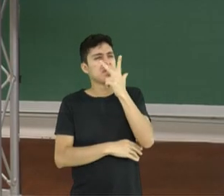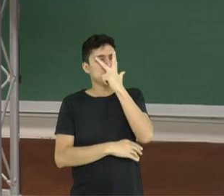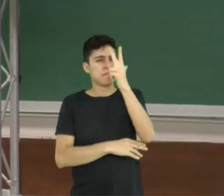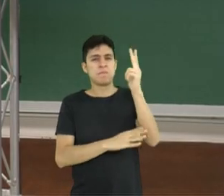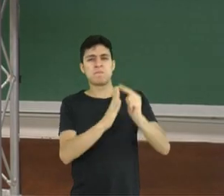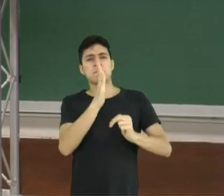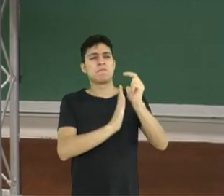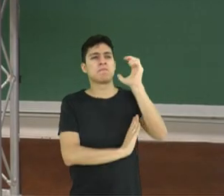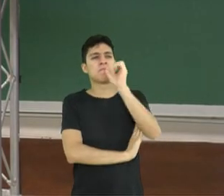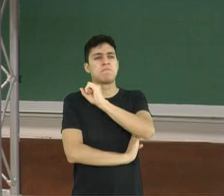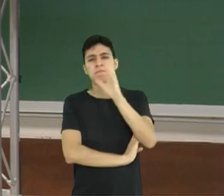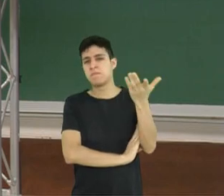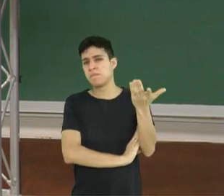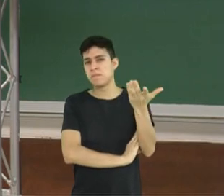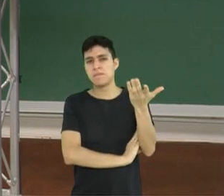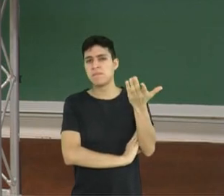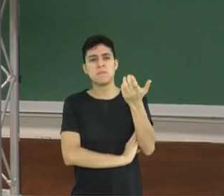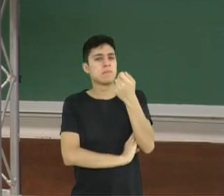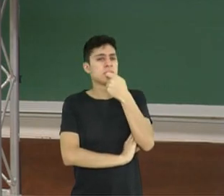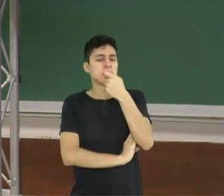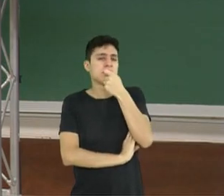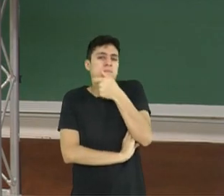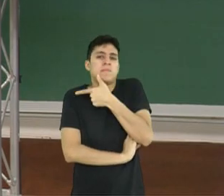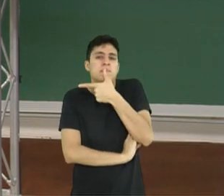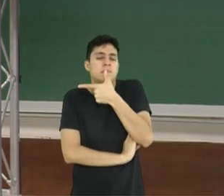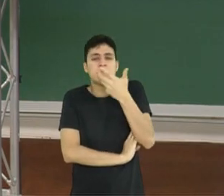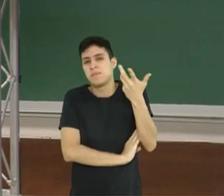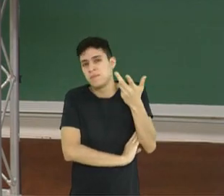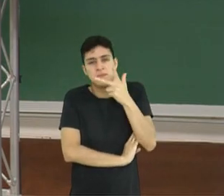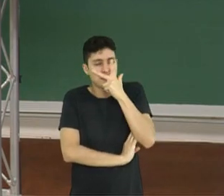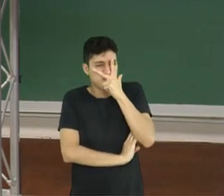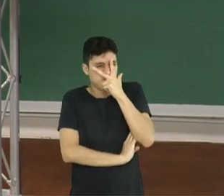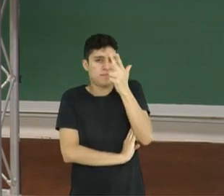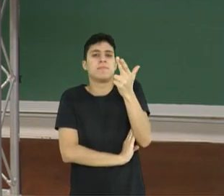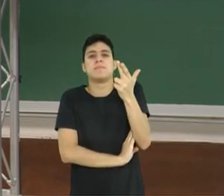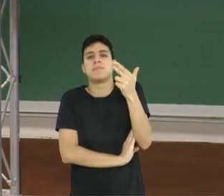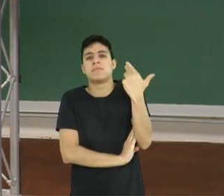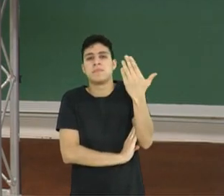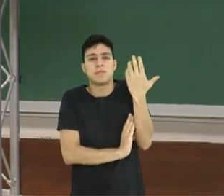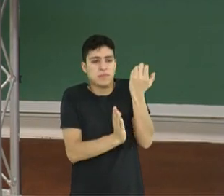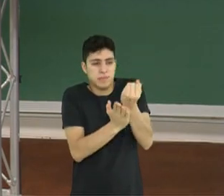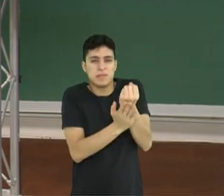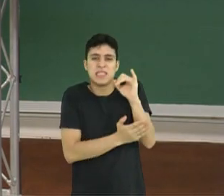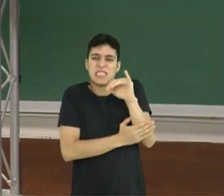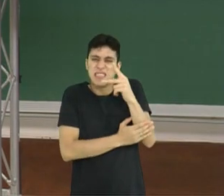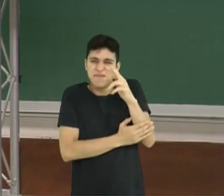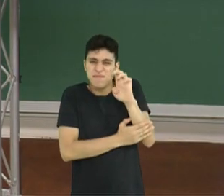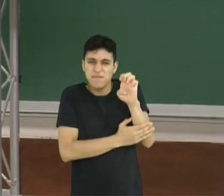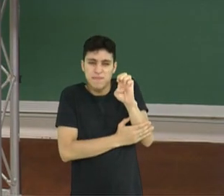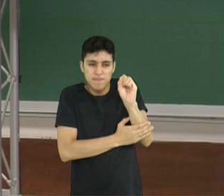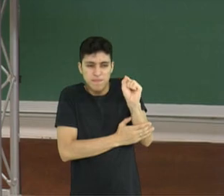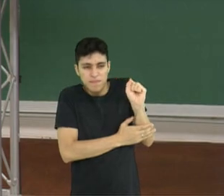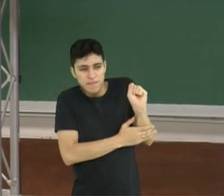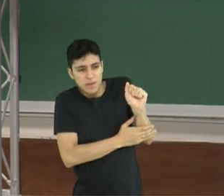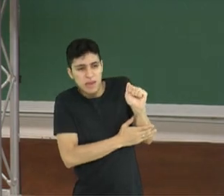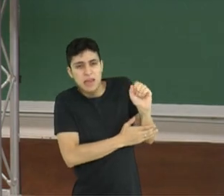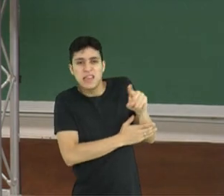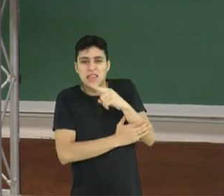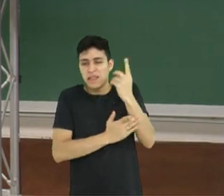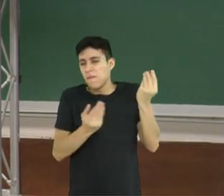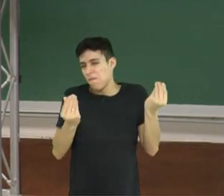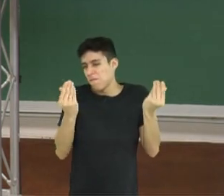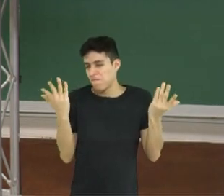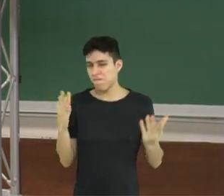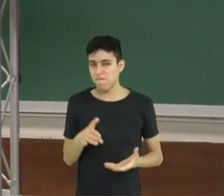a impressão que eles estão pintando formei um deboche né e ficou tem um pegou Então a gente tem aí o